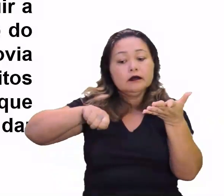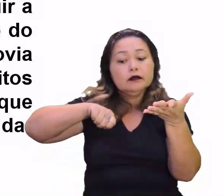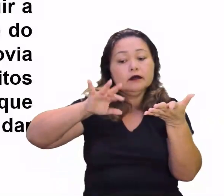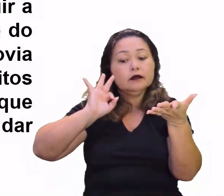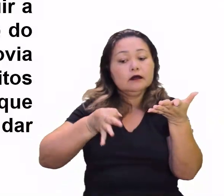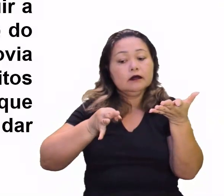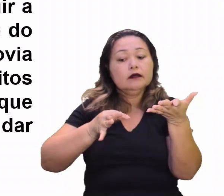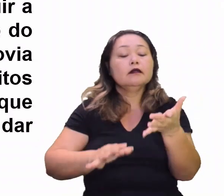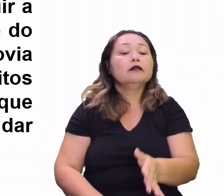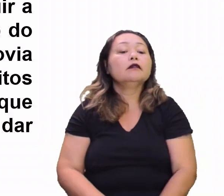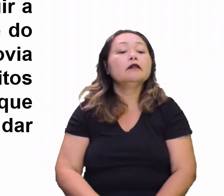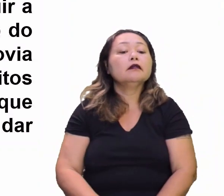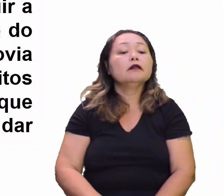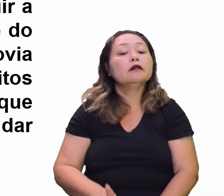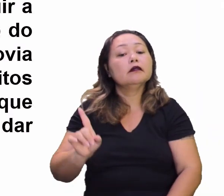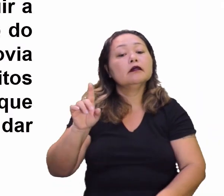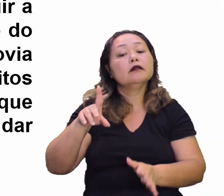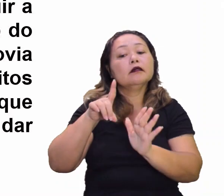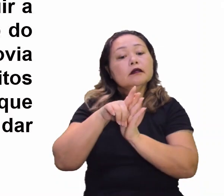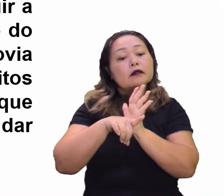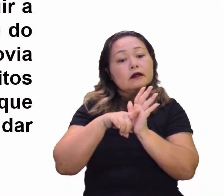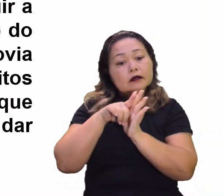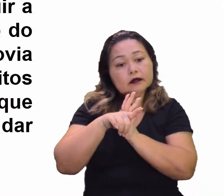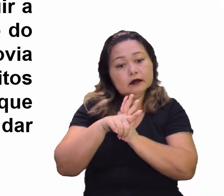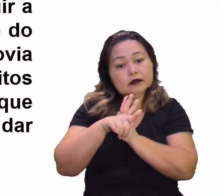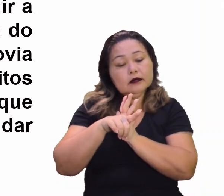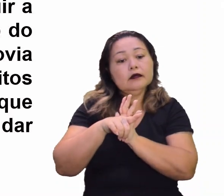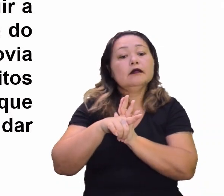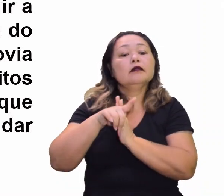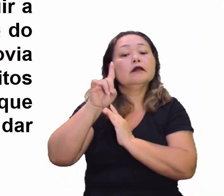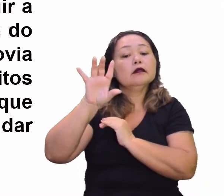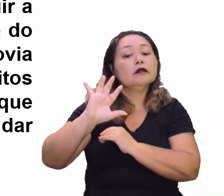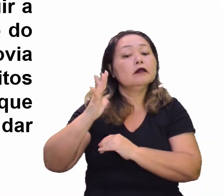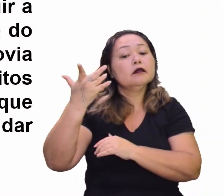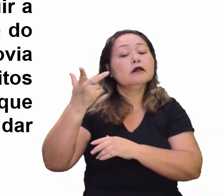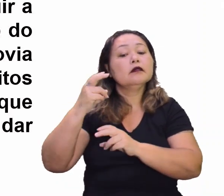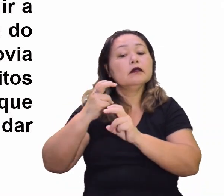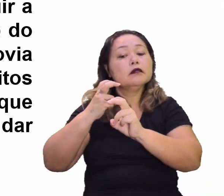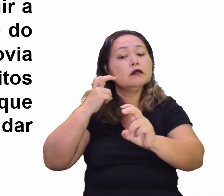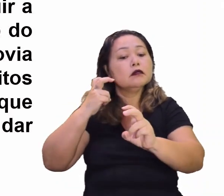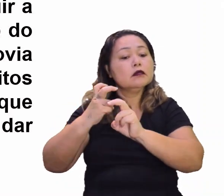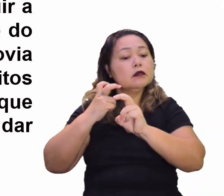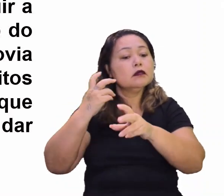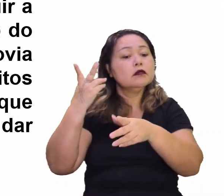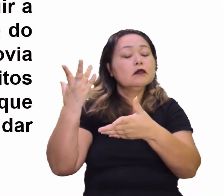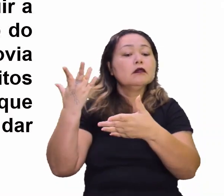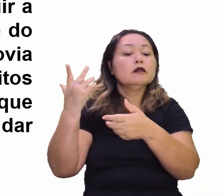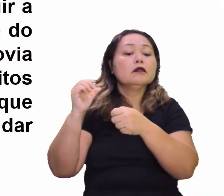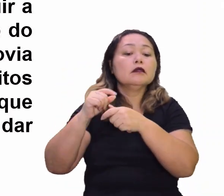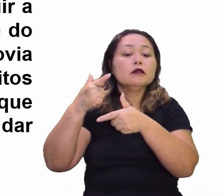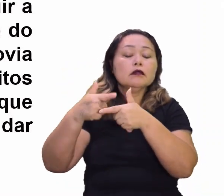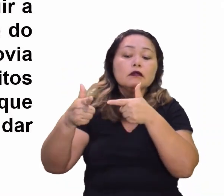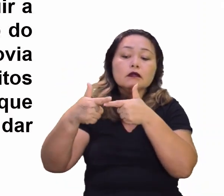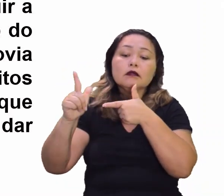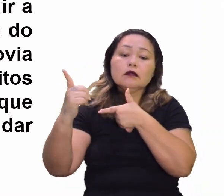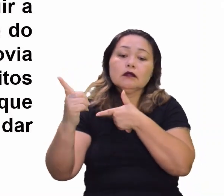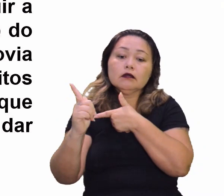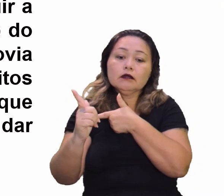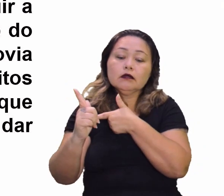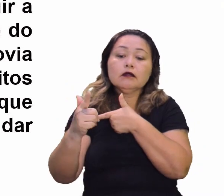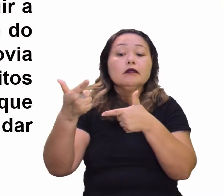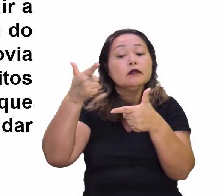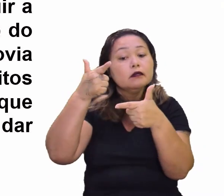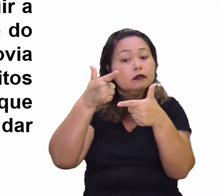acertou. Questão A 3. estrada de ferro Madeira-Mamoré foi uma solução de engenharia e um problema de